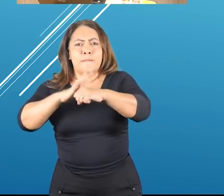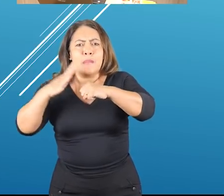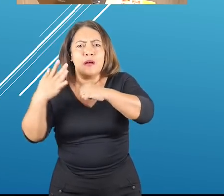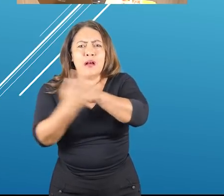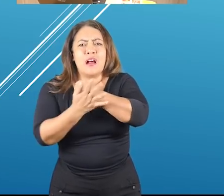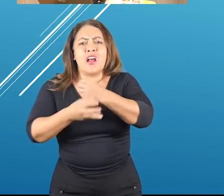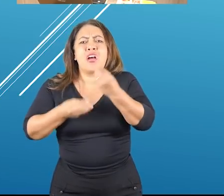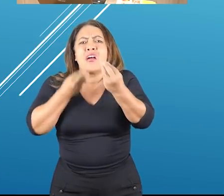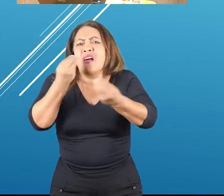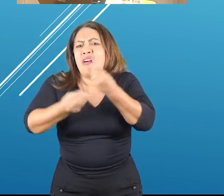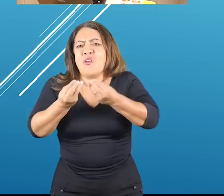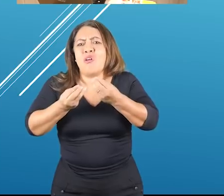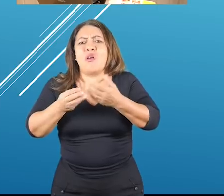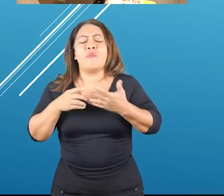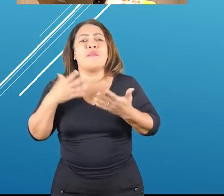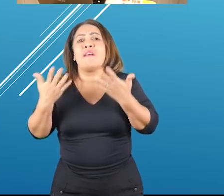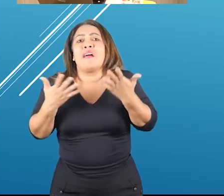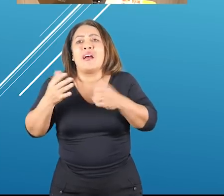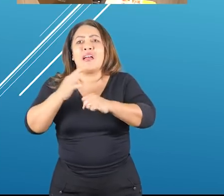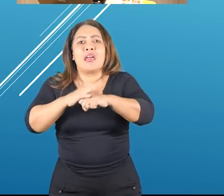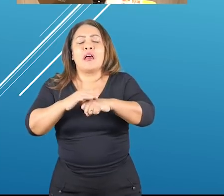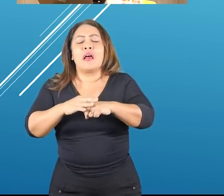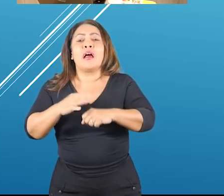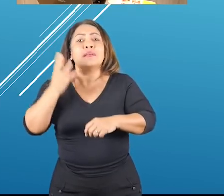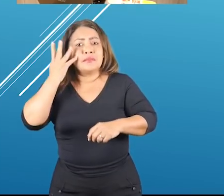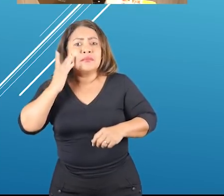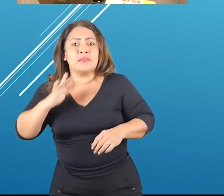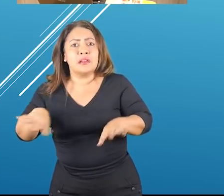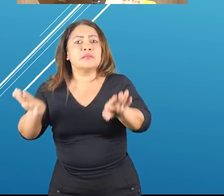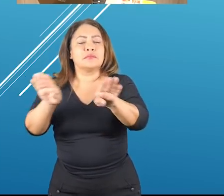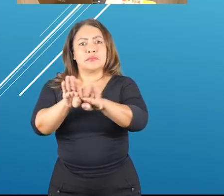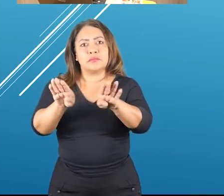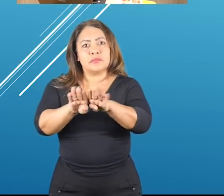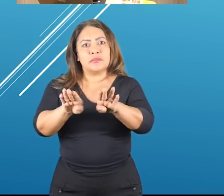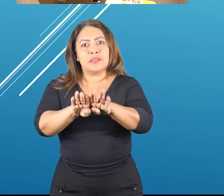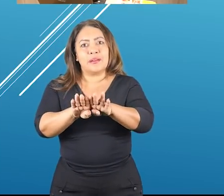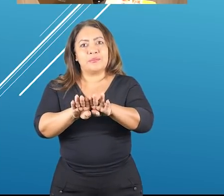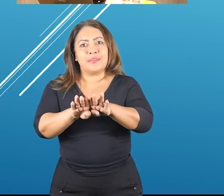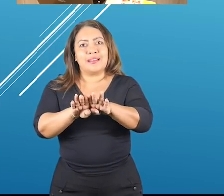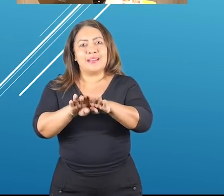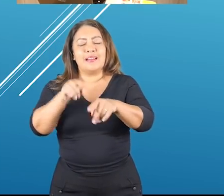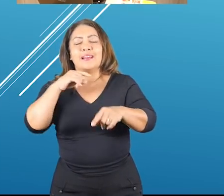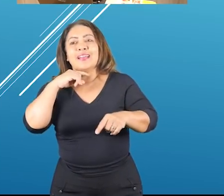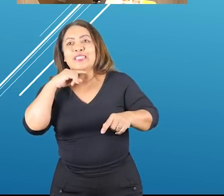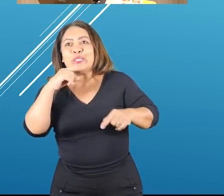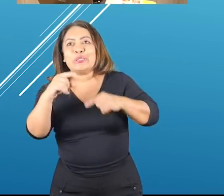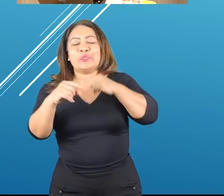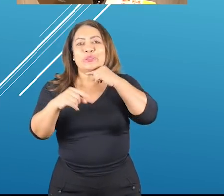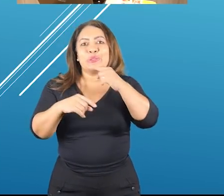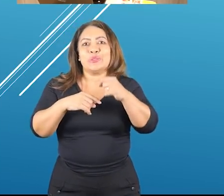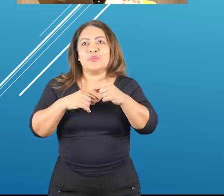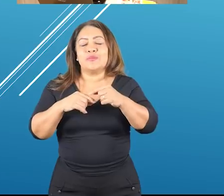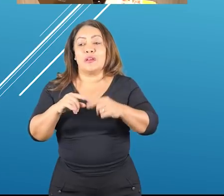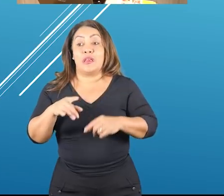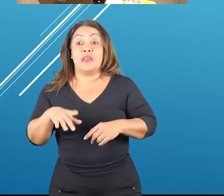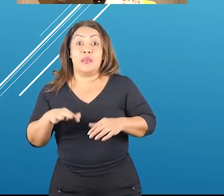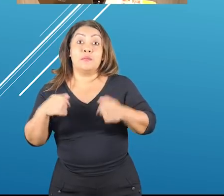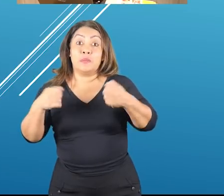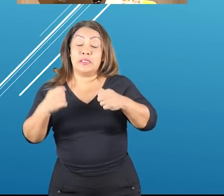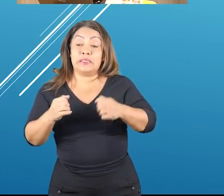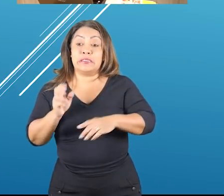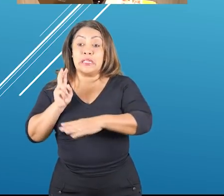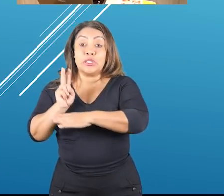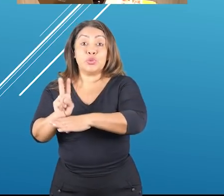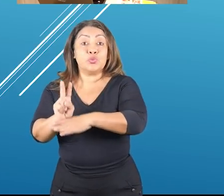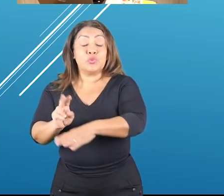dessa doença que a gente não sabe para onde vai, a gente está todo assim. As crianças também têm questões que a gente precisa ajudar esses pais